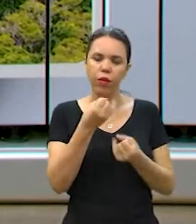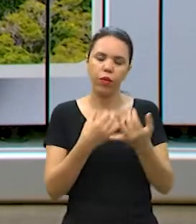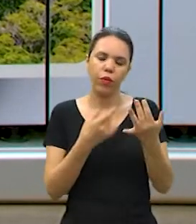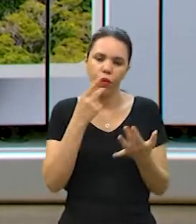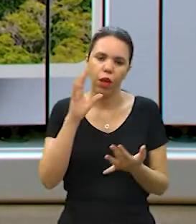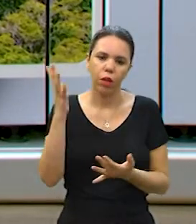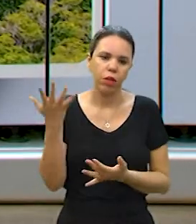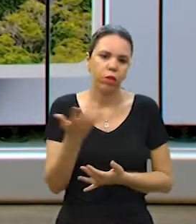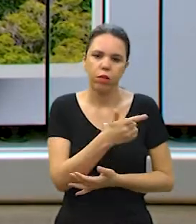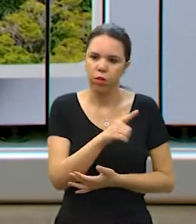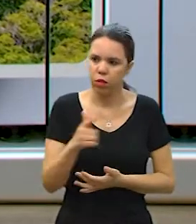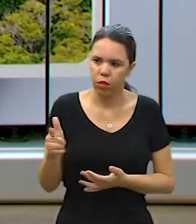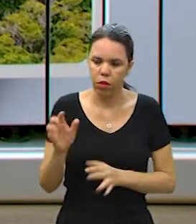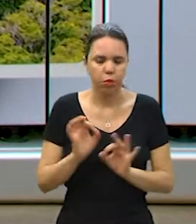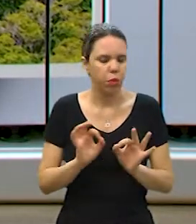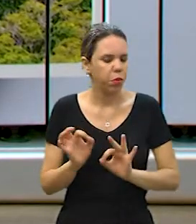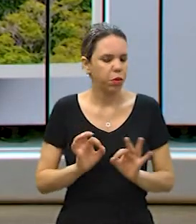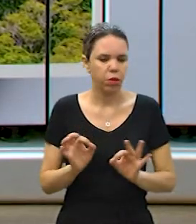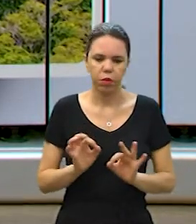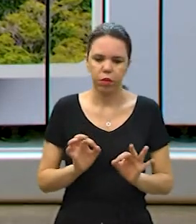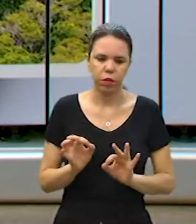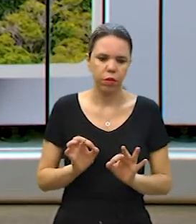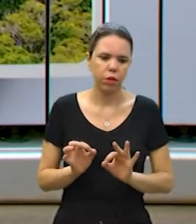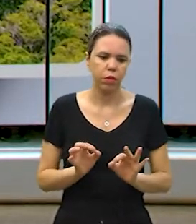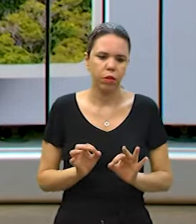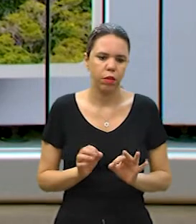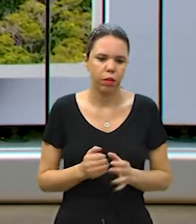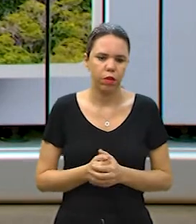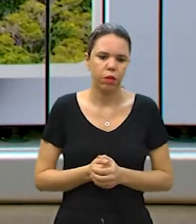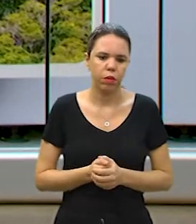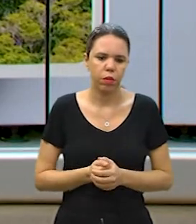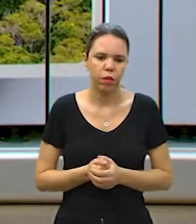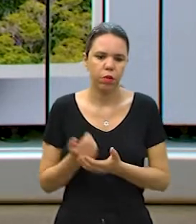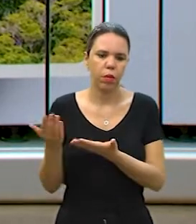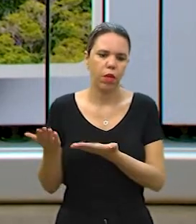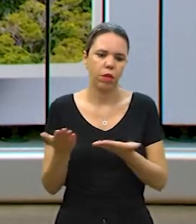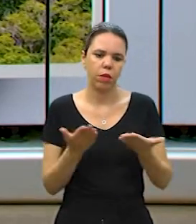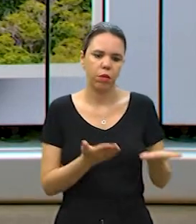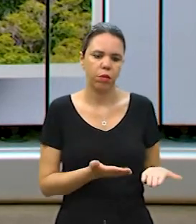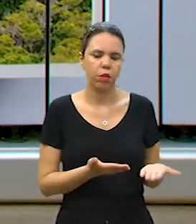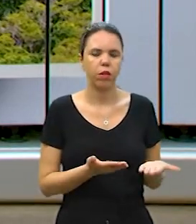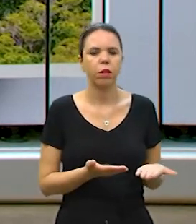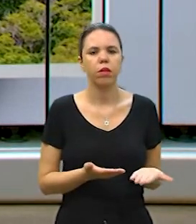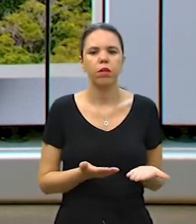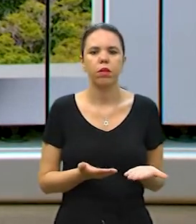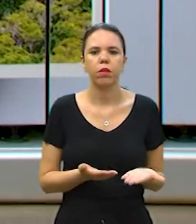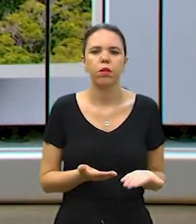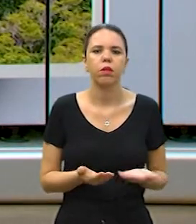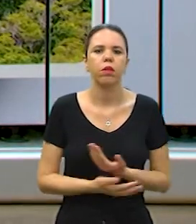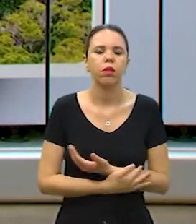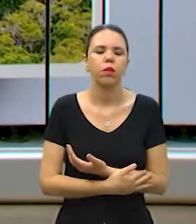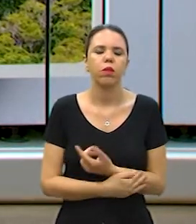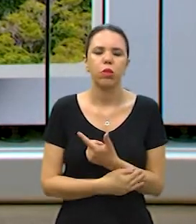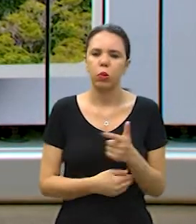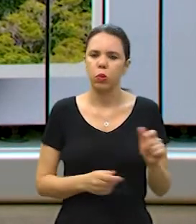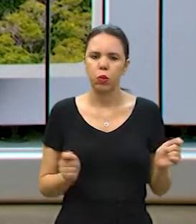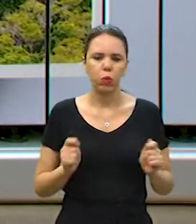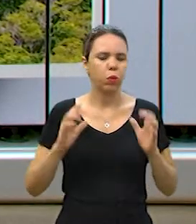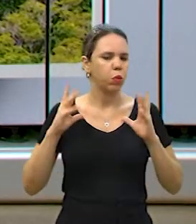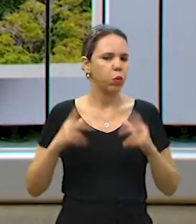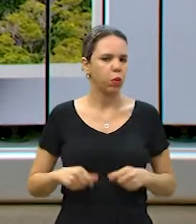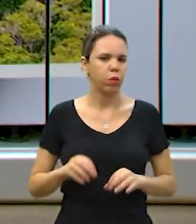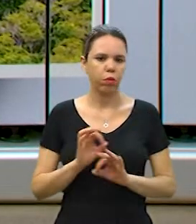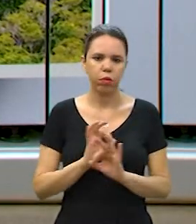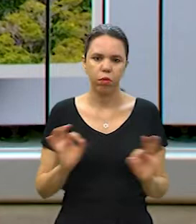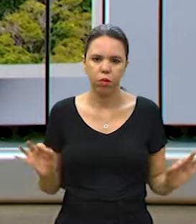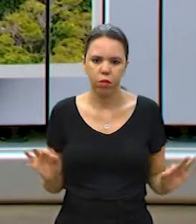aqui, elas não estão preparadas para receber, assim, em condições. Não há condições